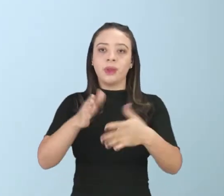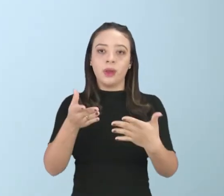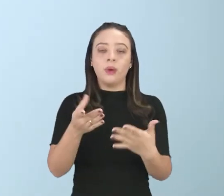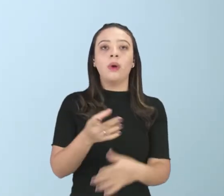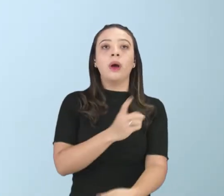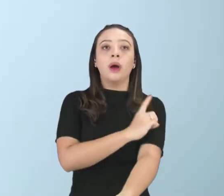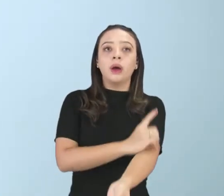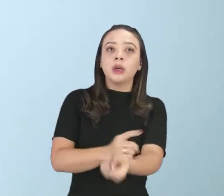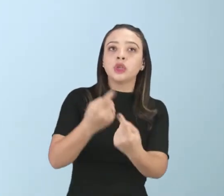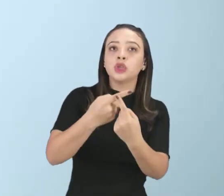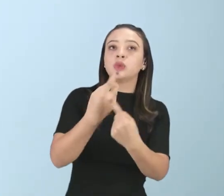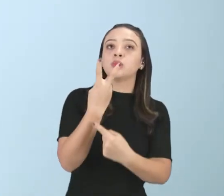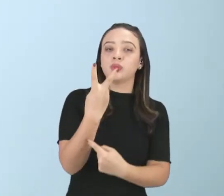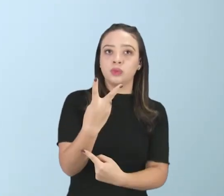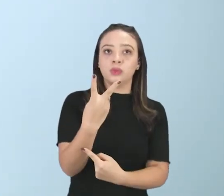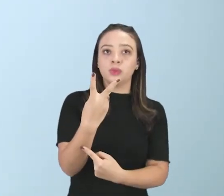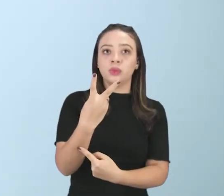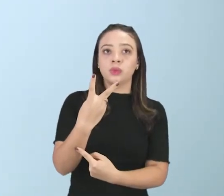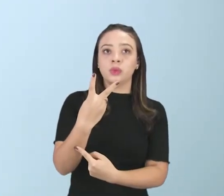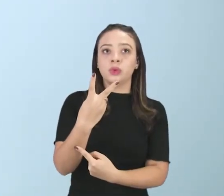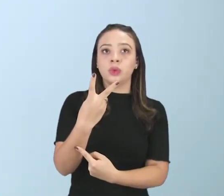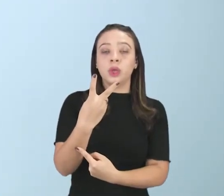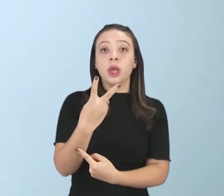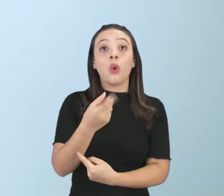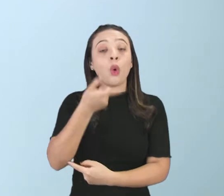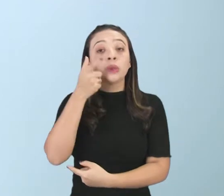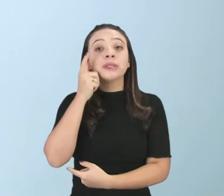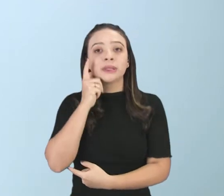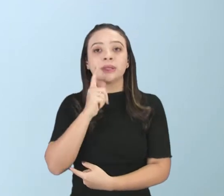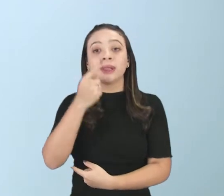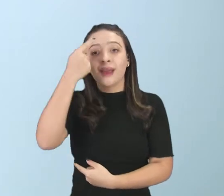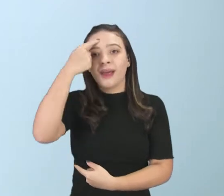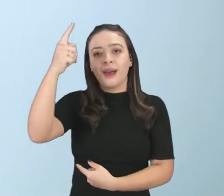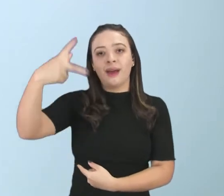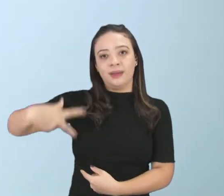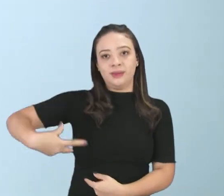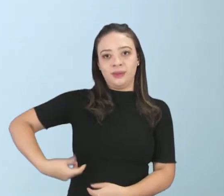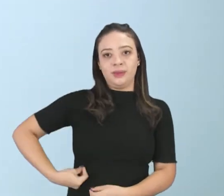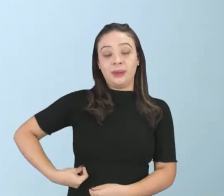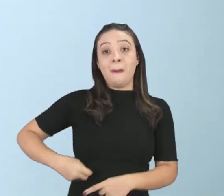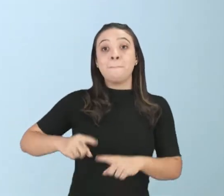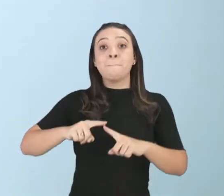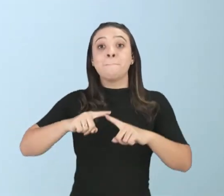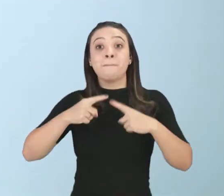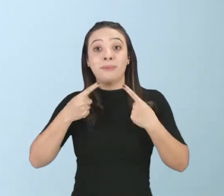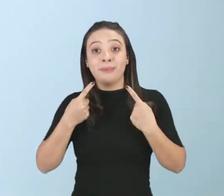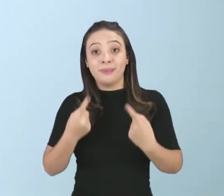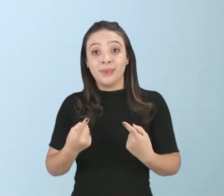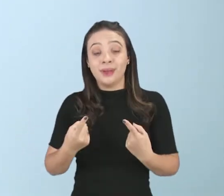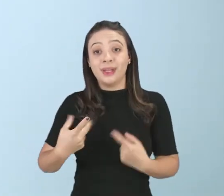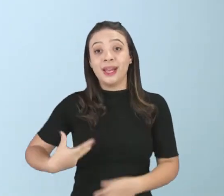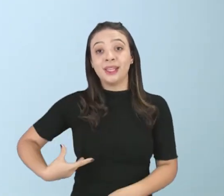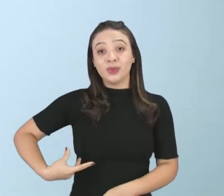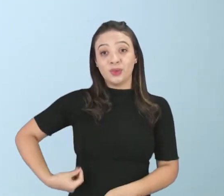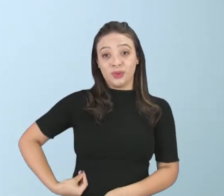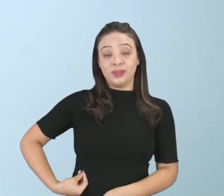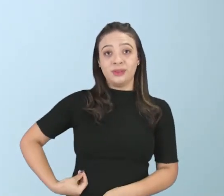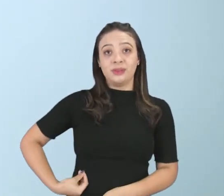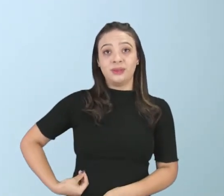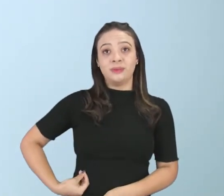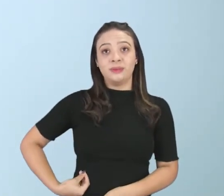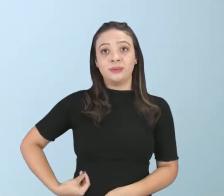o pâncreas produz a insulina, né? Só que a insulina, ela já não tem o